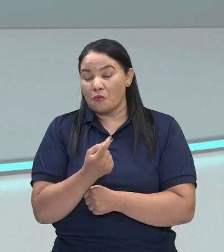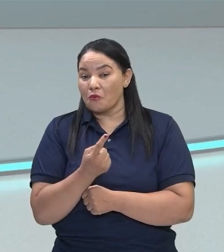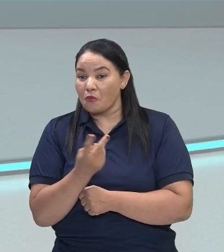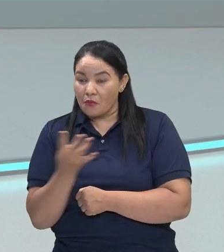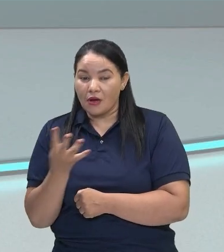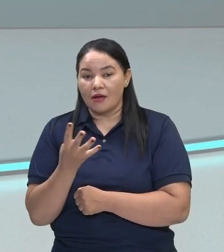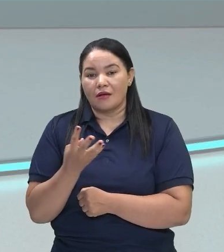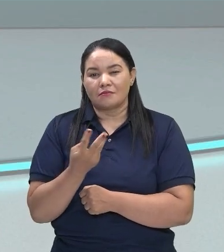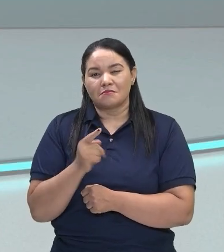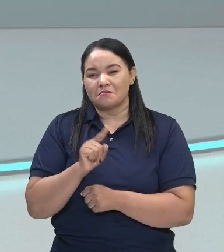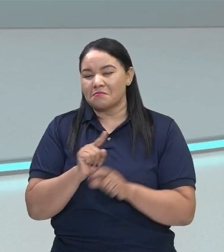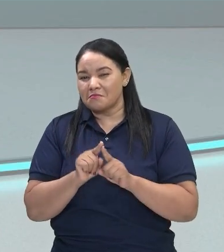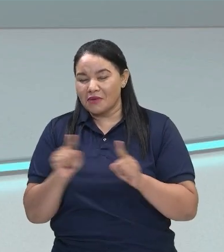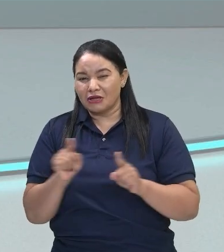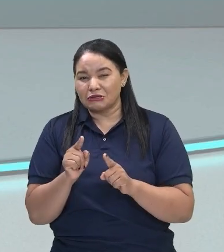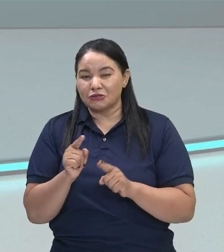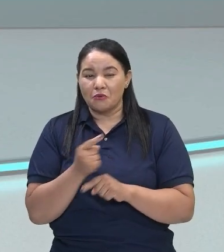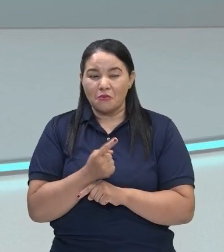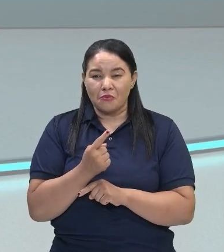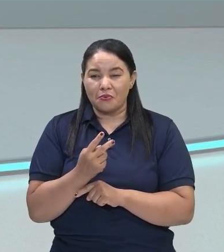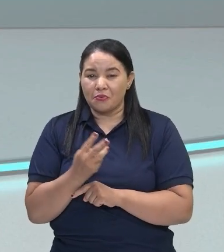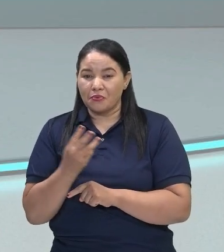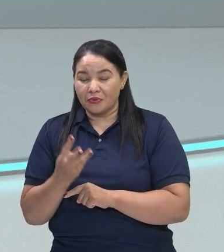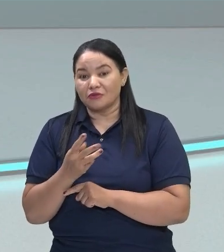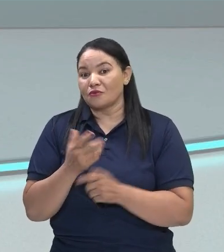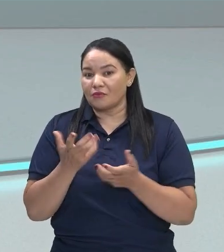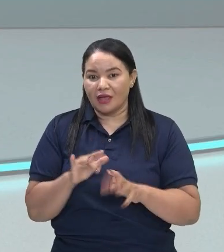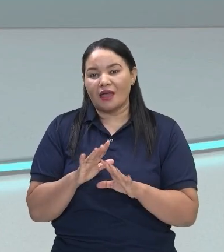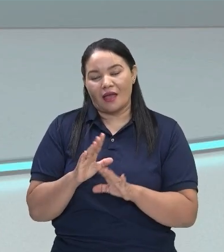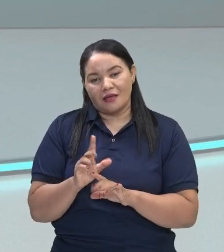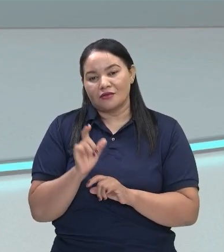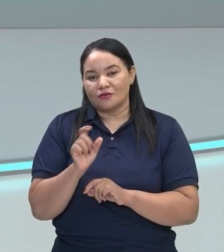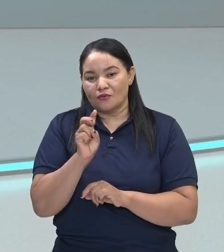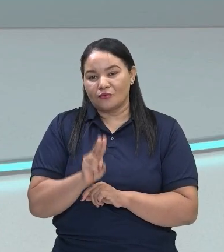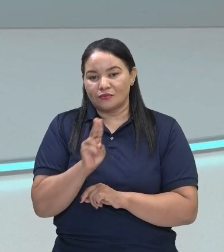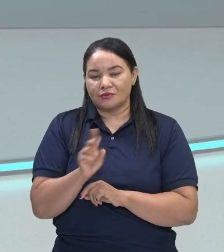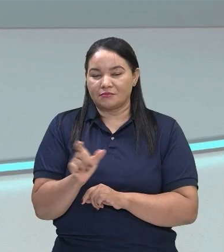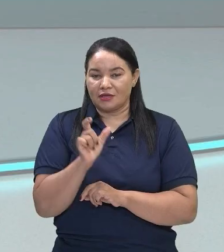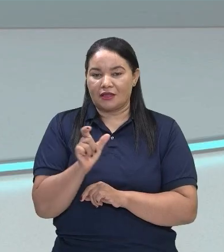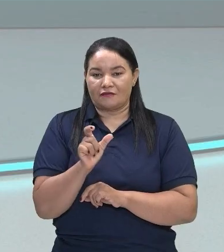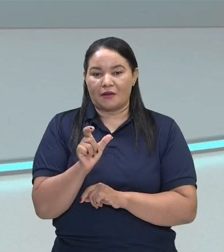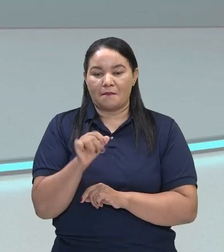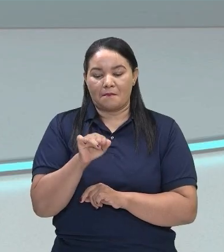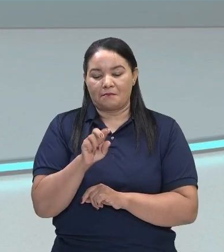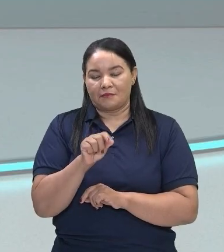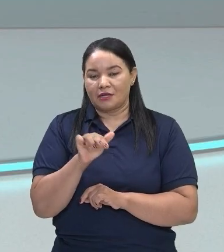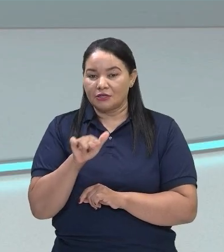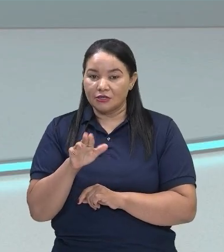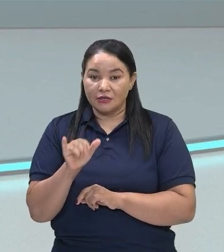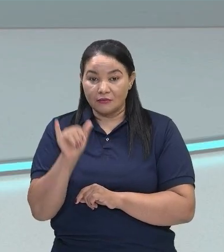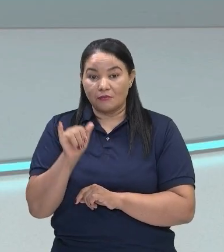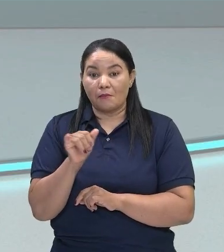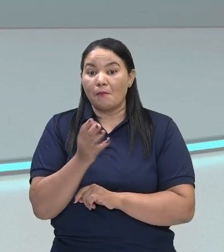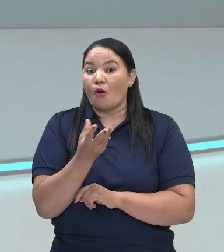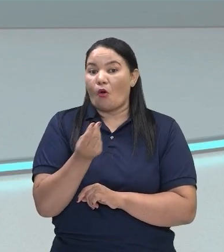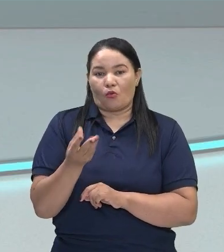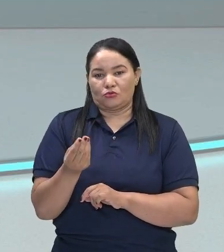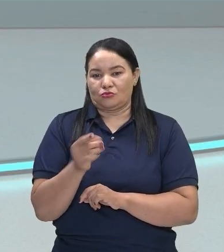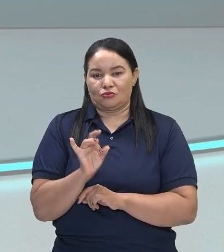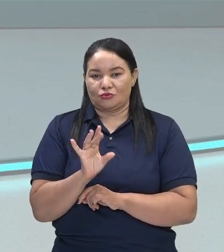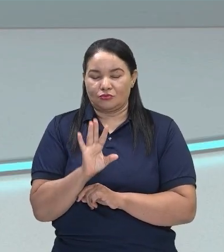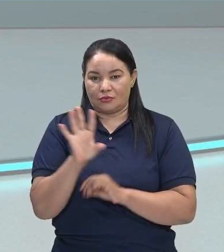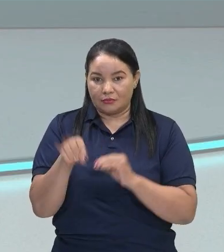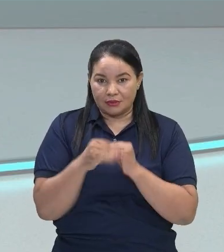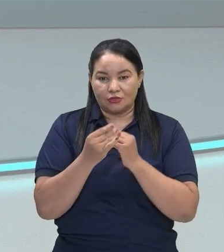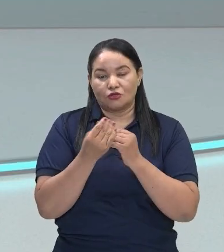mas eu não quero me referir ou colocar a quantidade. Aí eu coloco many, muitos, pronto, resolveu. Reiterando, ele só é utilizado com